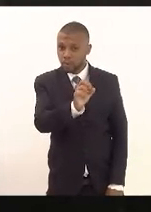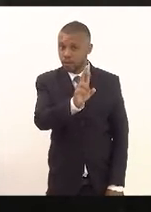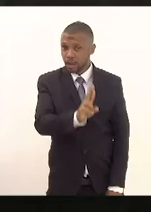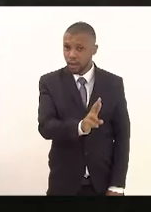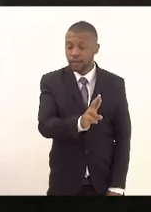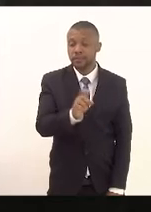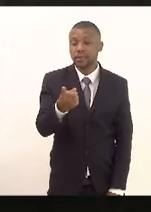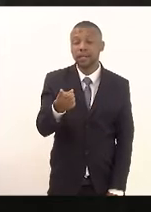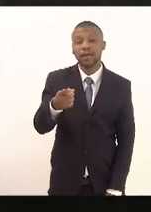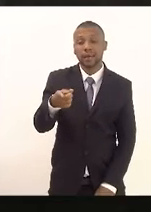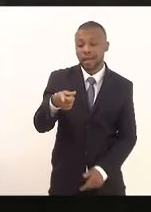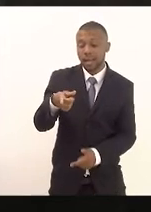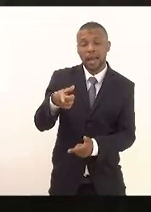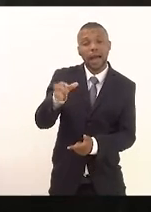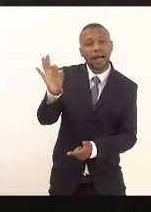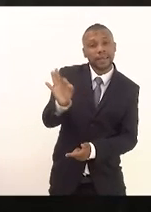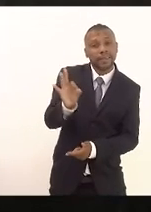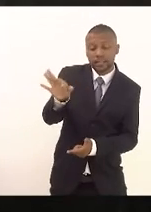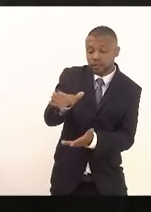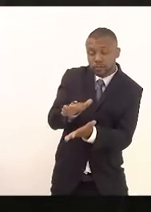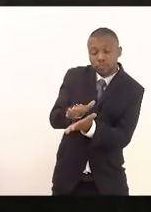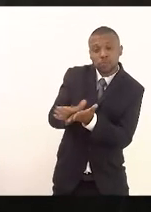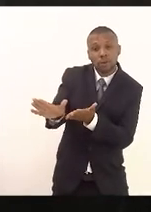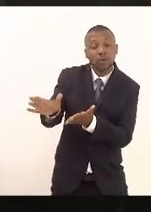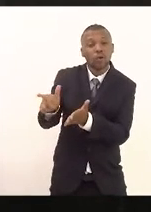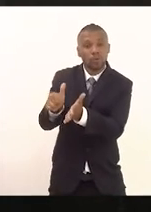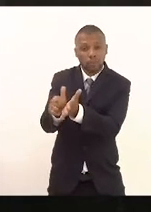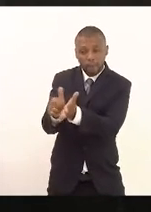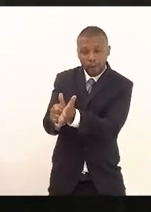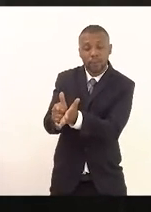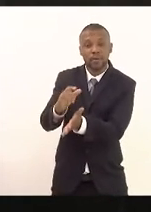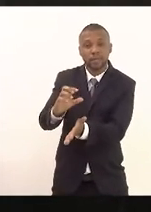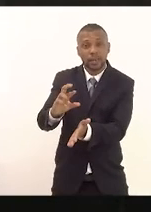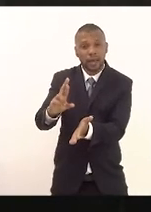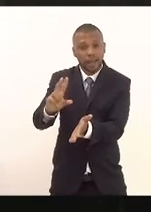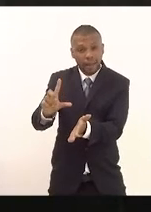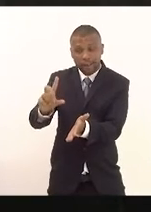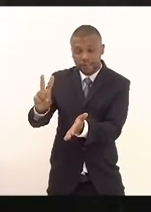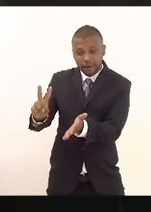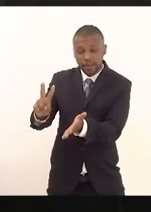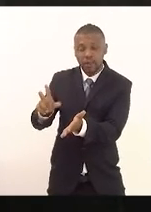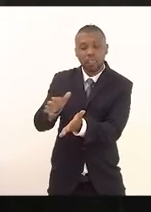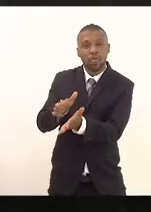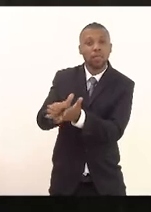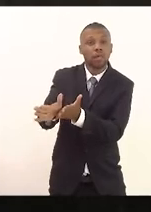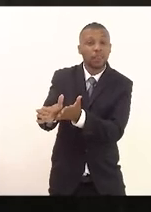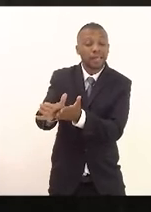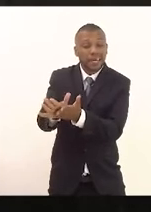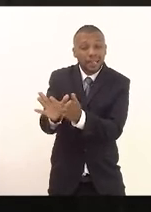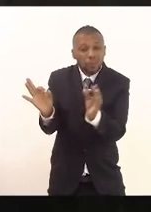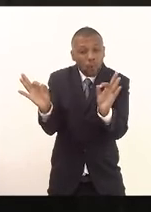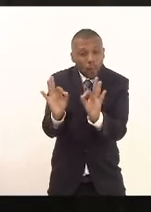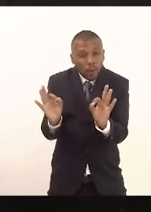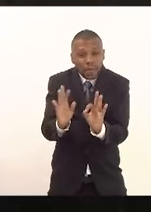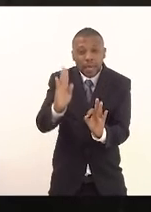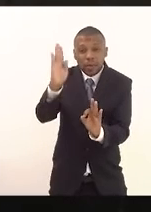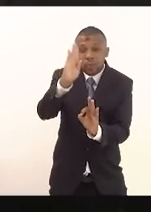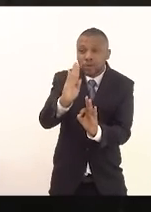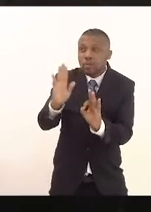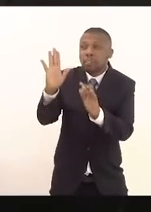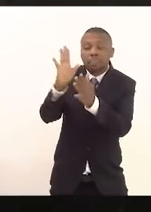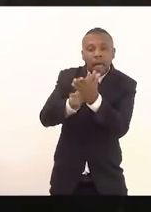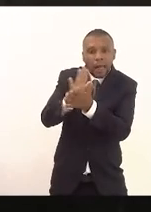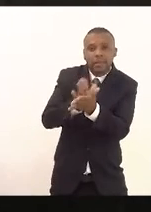de emissão do CRLV que ninguém no Brasil ele tira mais se ele ver ele